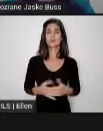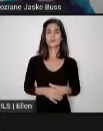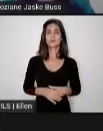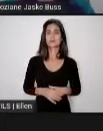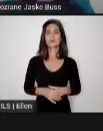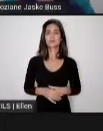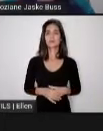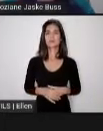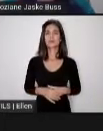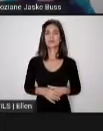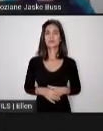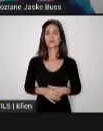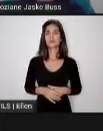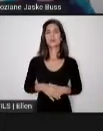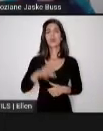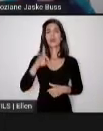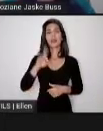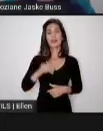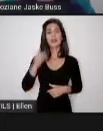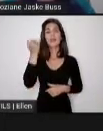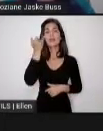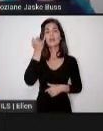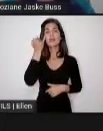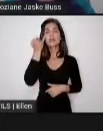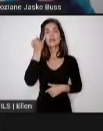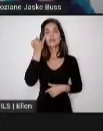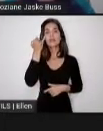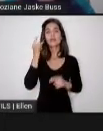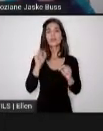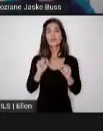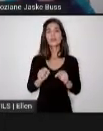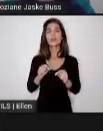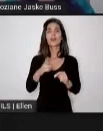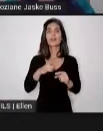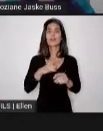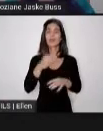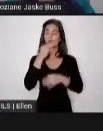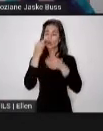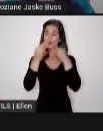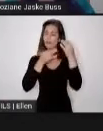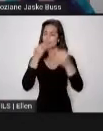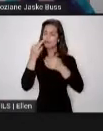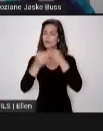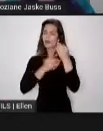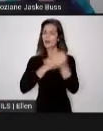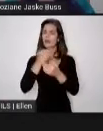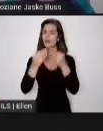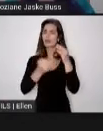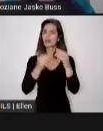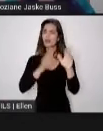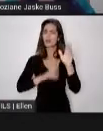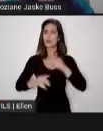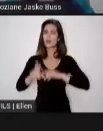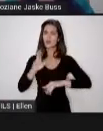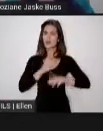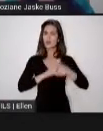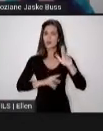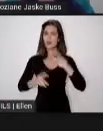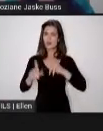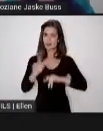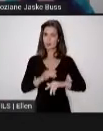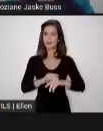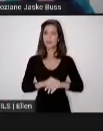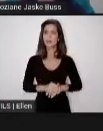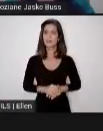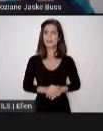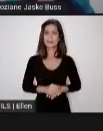a deficiência intelectual, ela tem sido vista de muitas maneiras, né? Ok, Mônica, tranquilo.